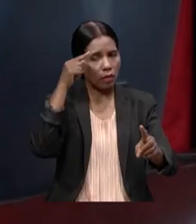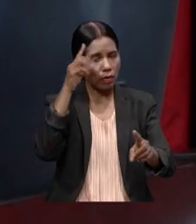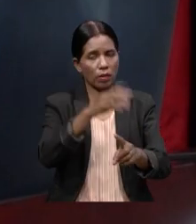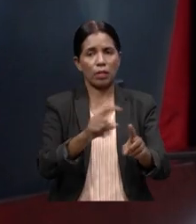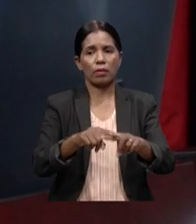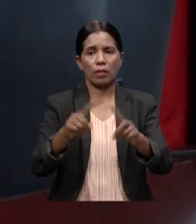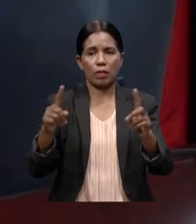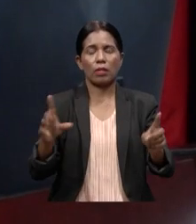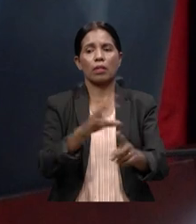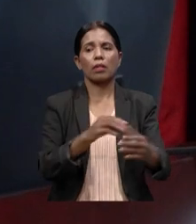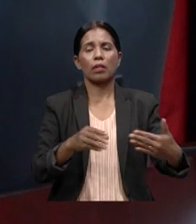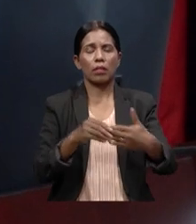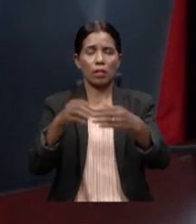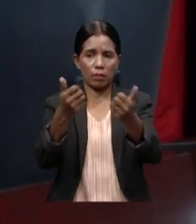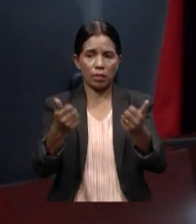guver